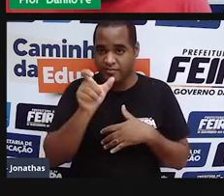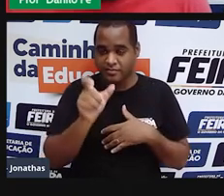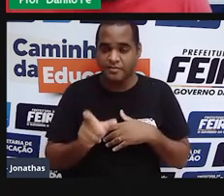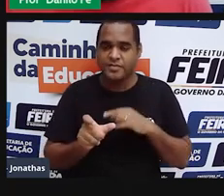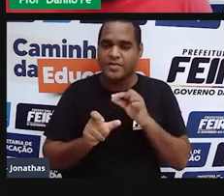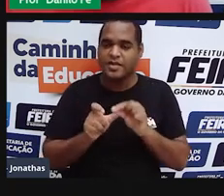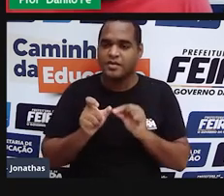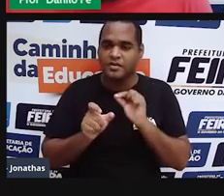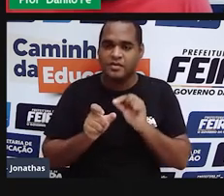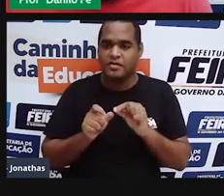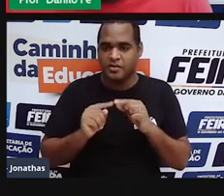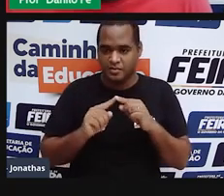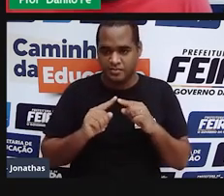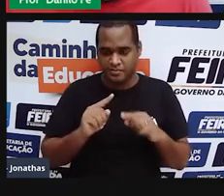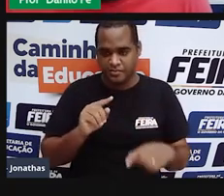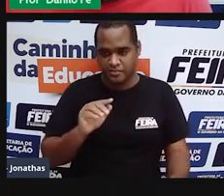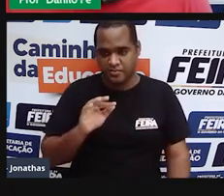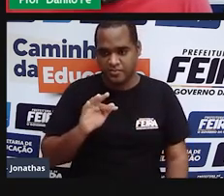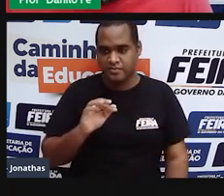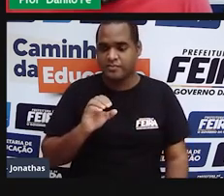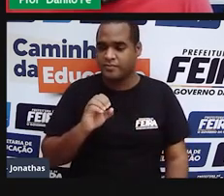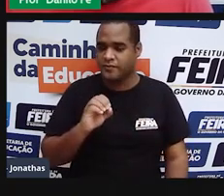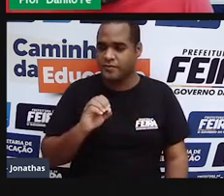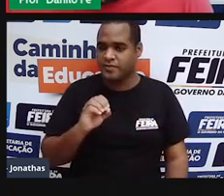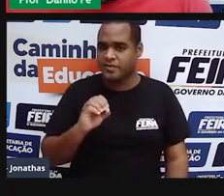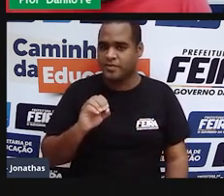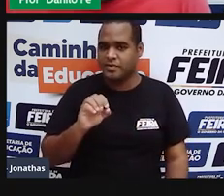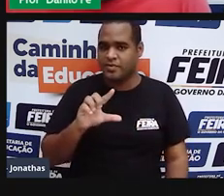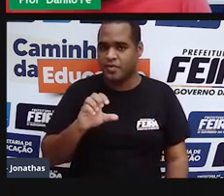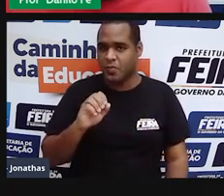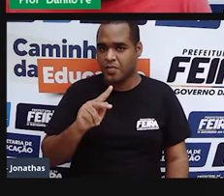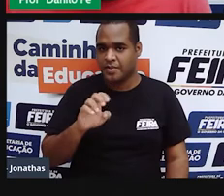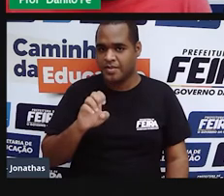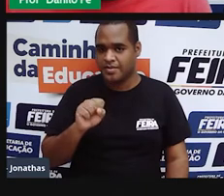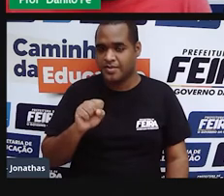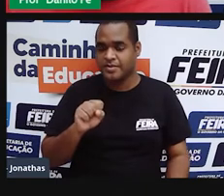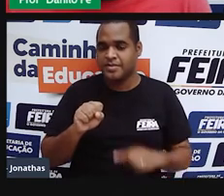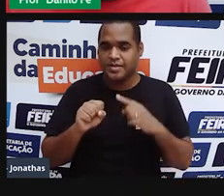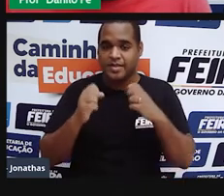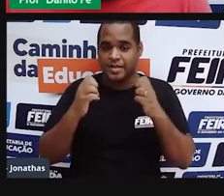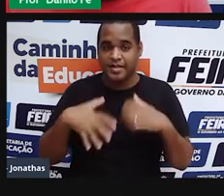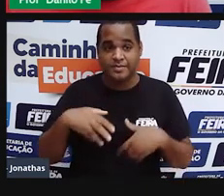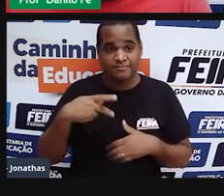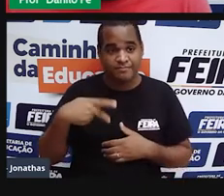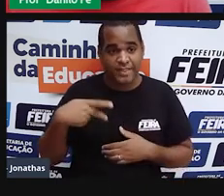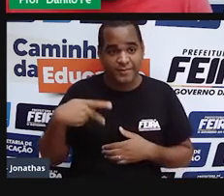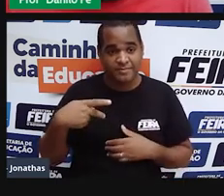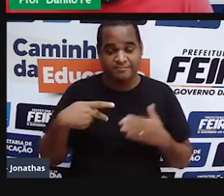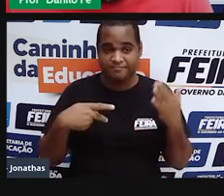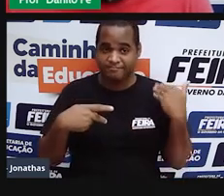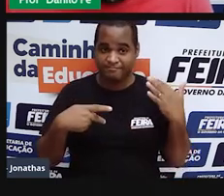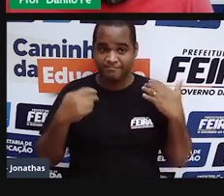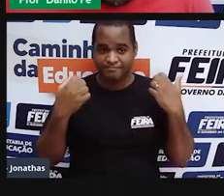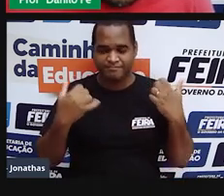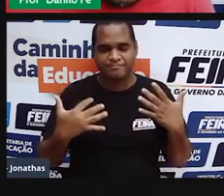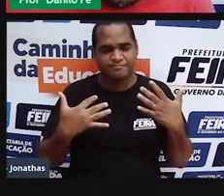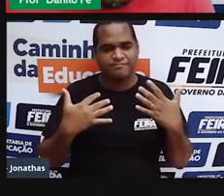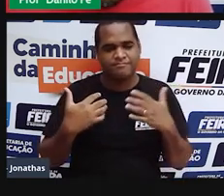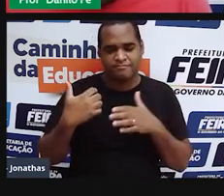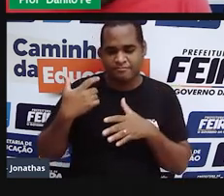de personagem aí rolando logo que era o ditador do Paraguai é